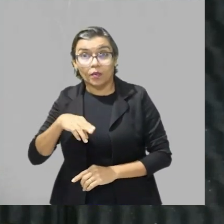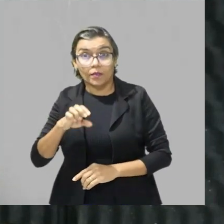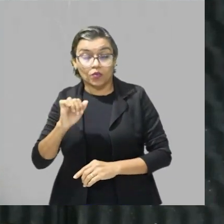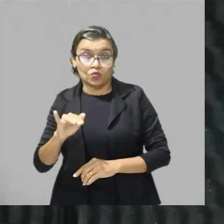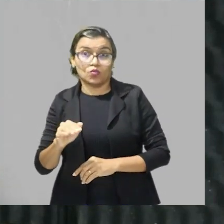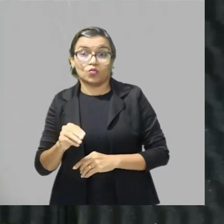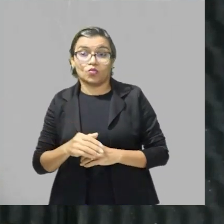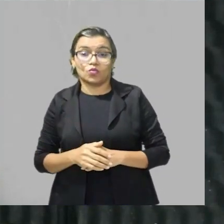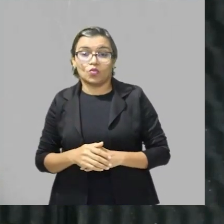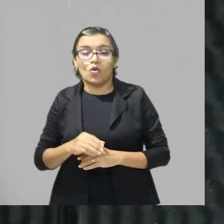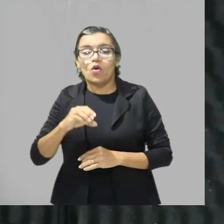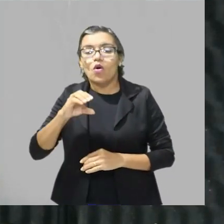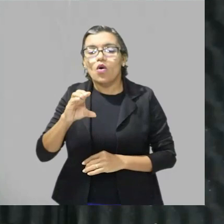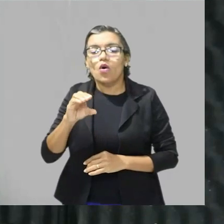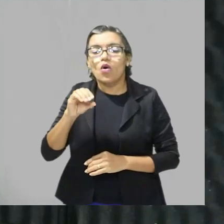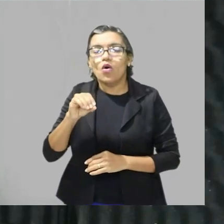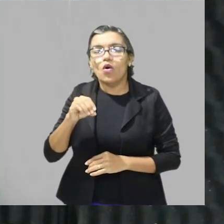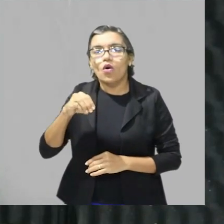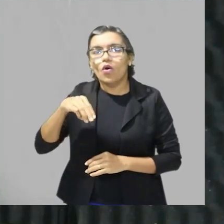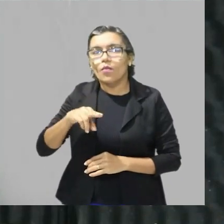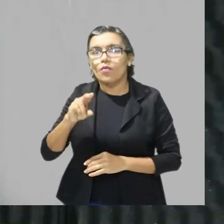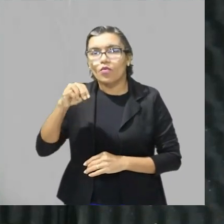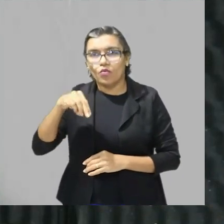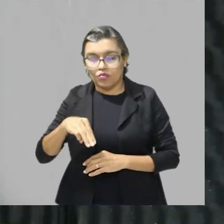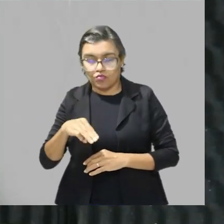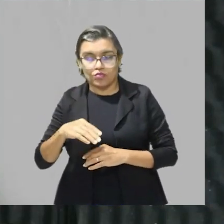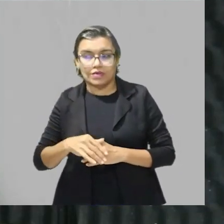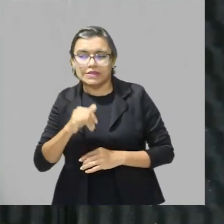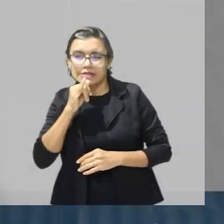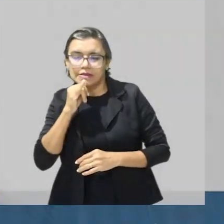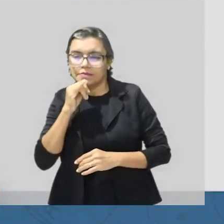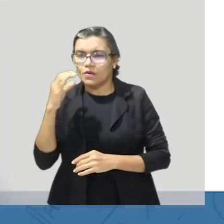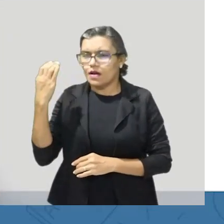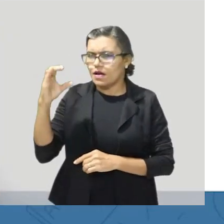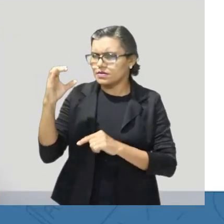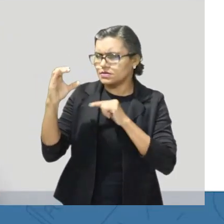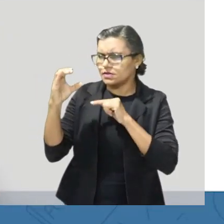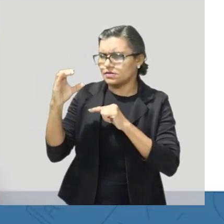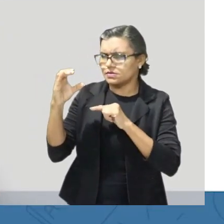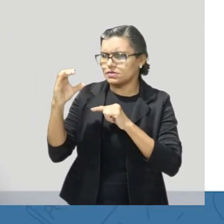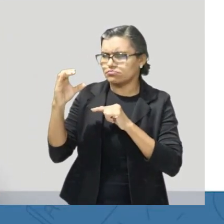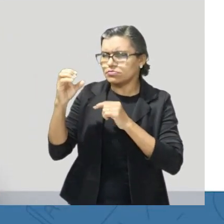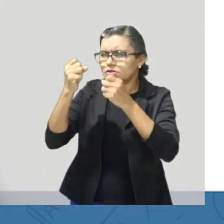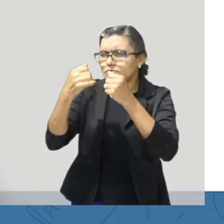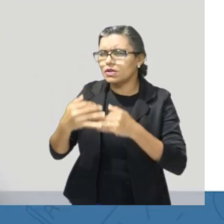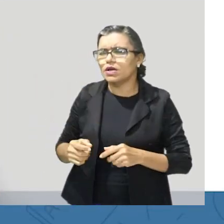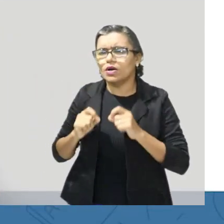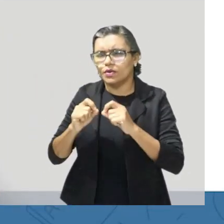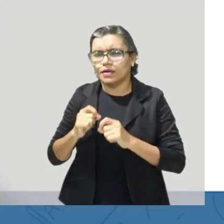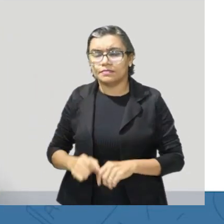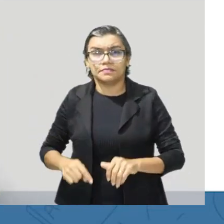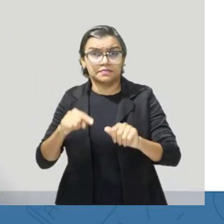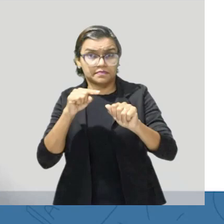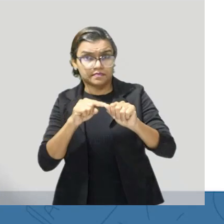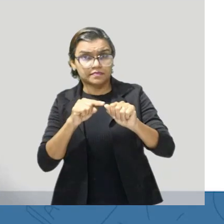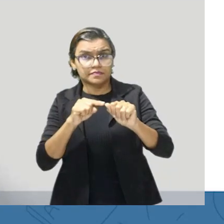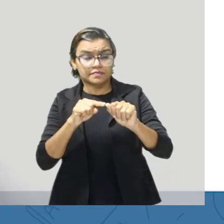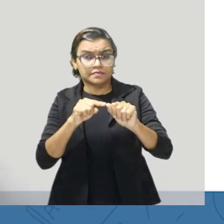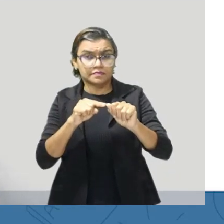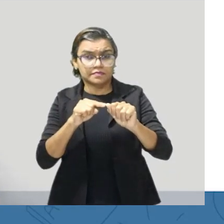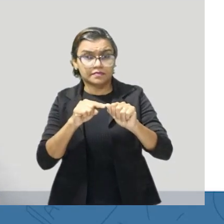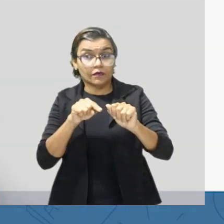é para só partir segundo qual a ciência consiste em que conjunto de teorias imutáveis